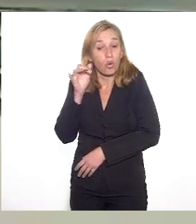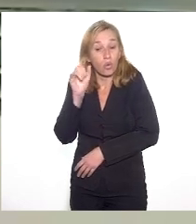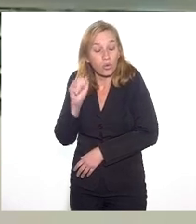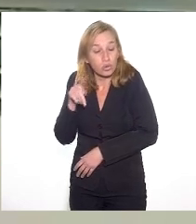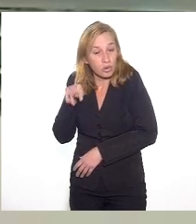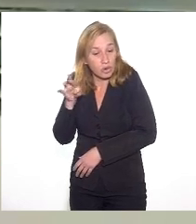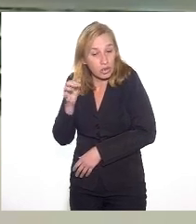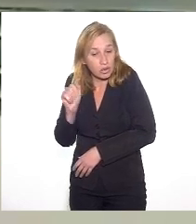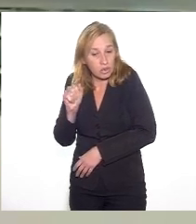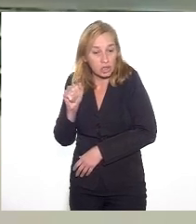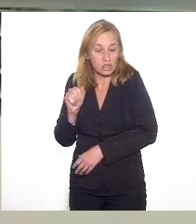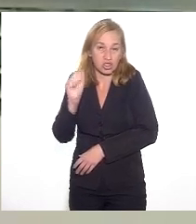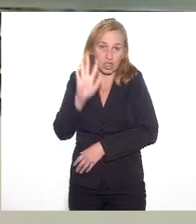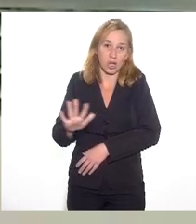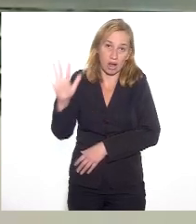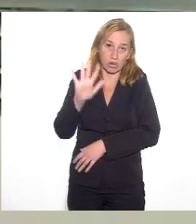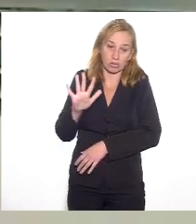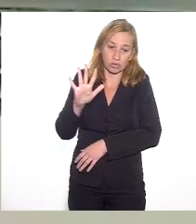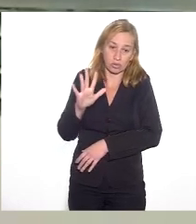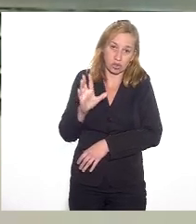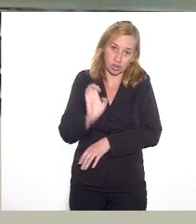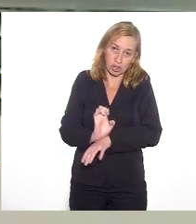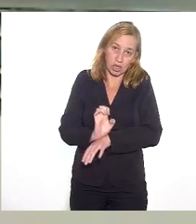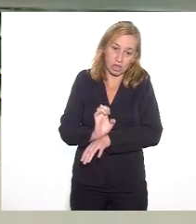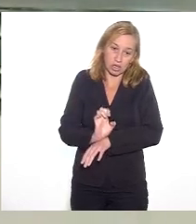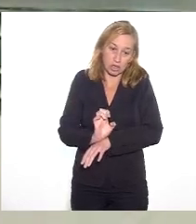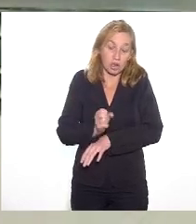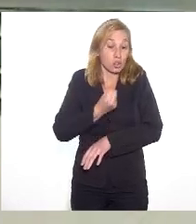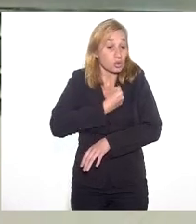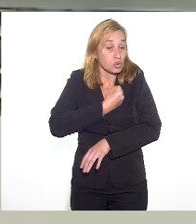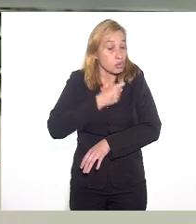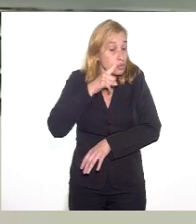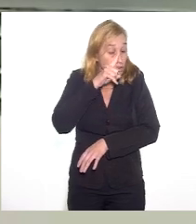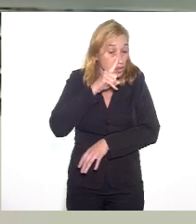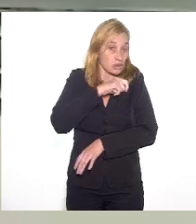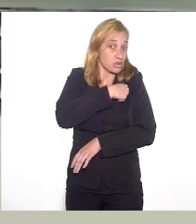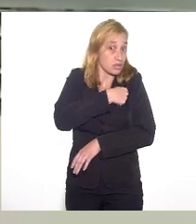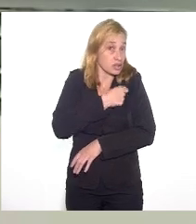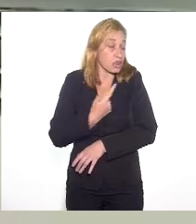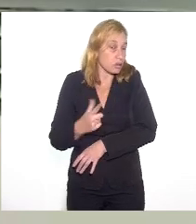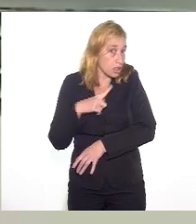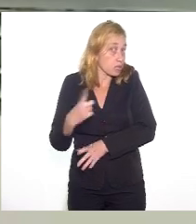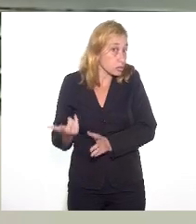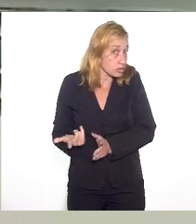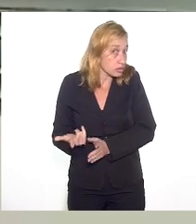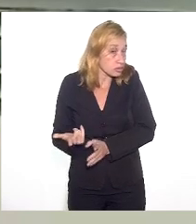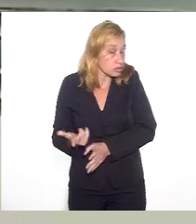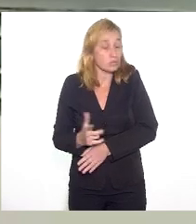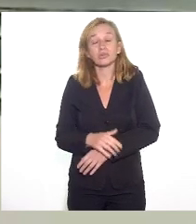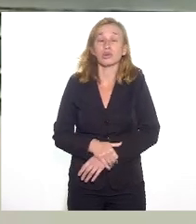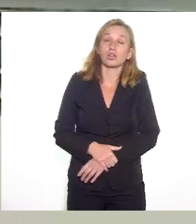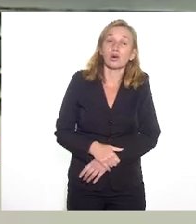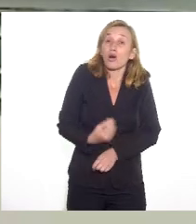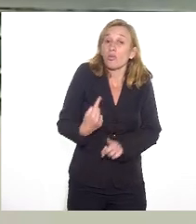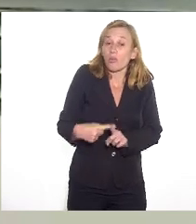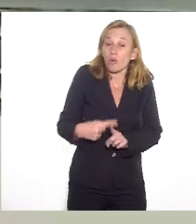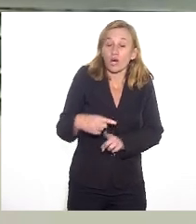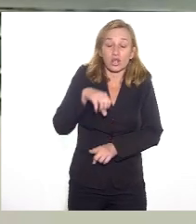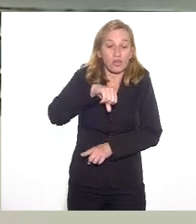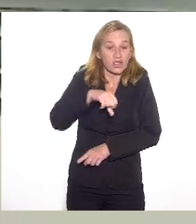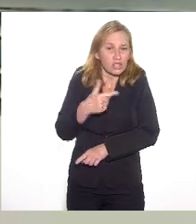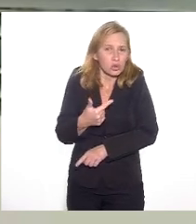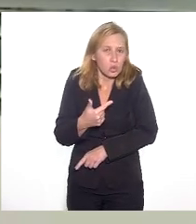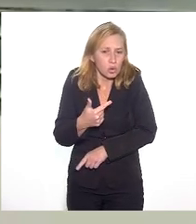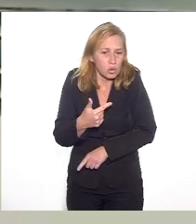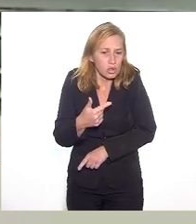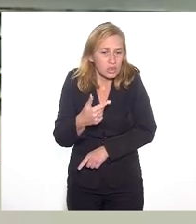Estado. Se que número de risco fiscal nós já realmente temos? Porque 92